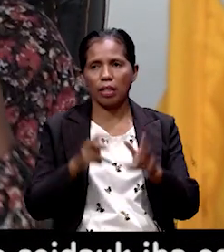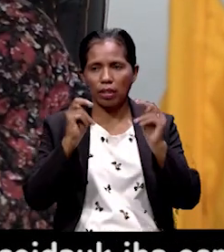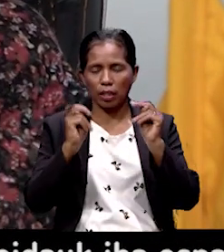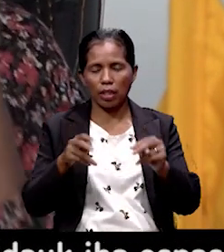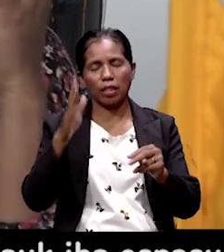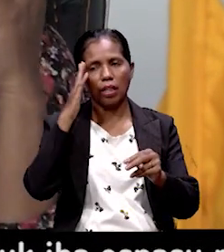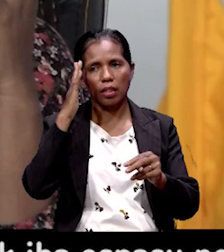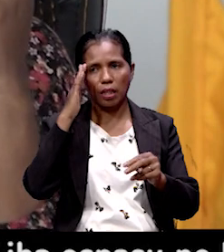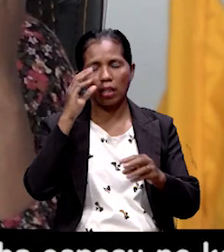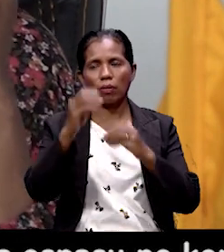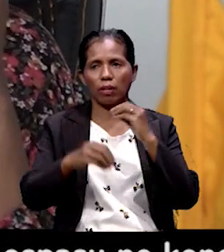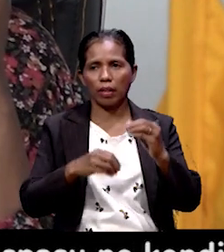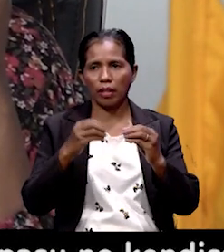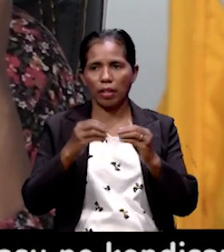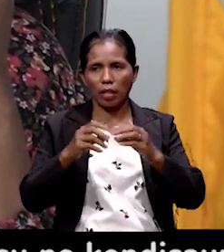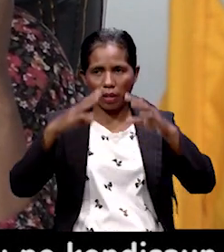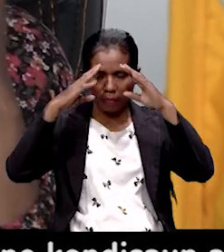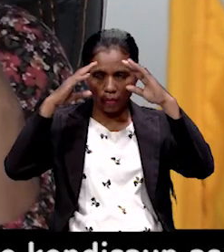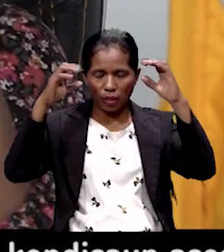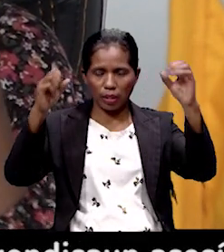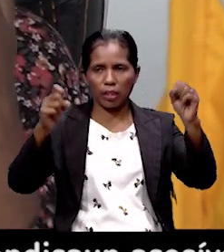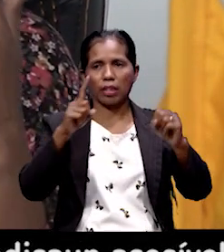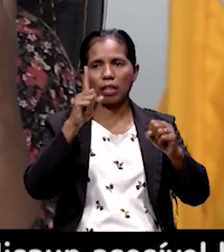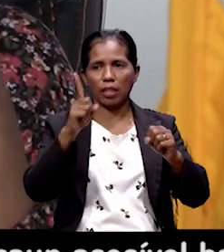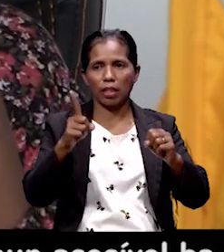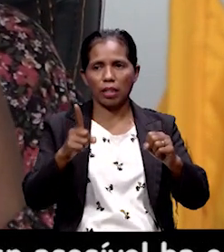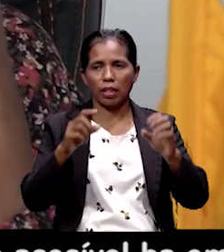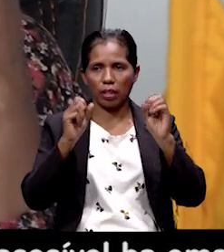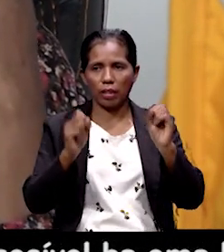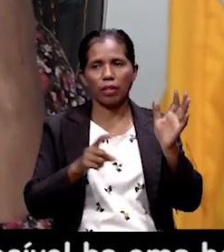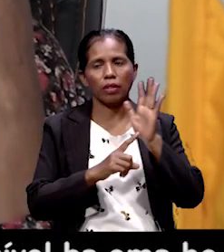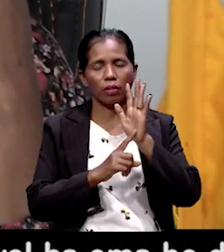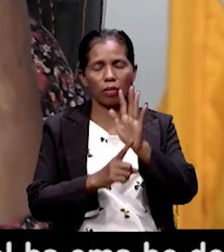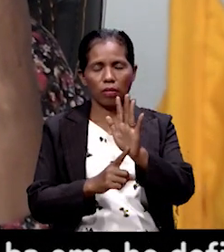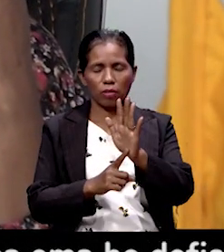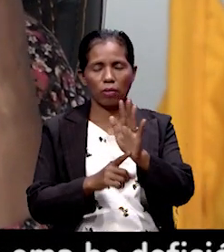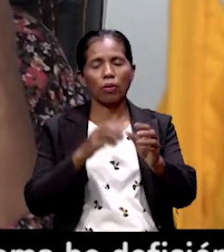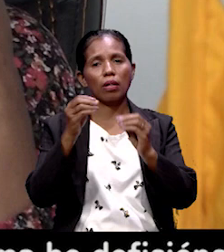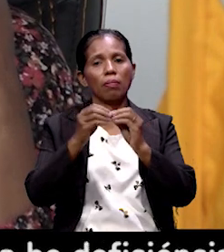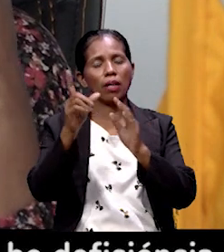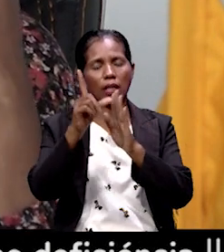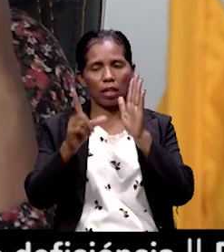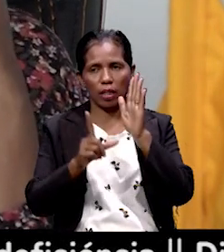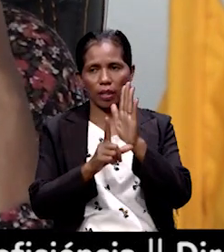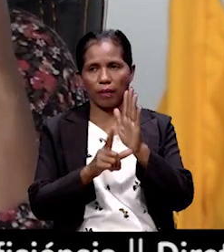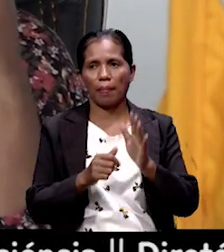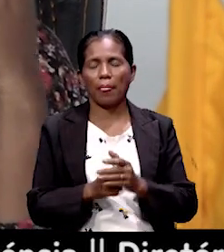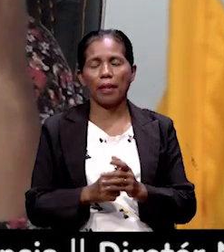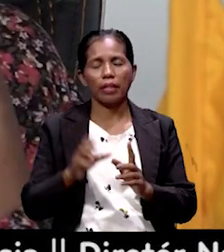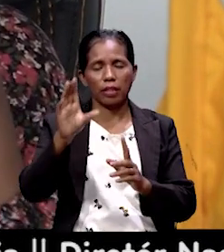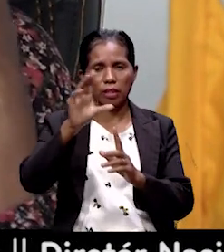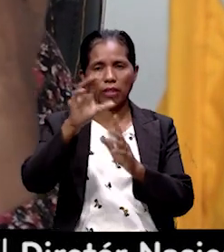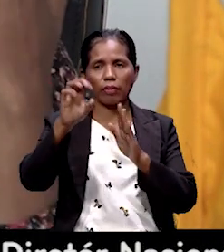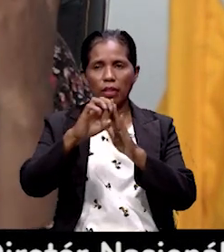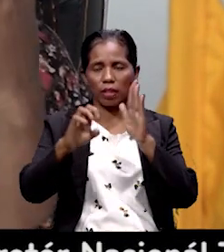papel, kata Presidente, ia ter que interpretar na comunhão constitucional. A necessidade do Estado,